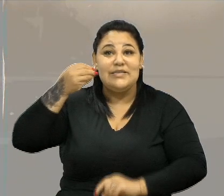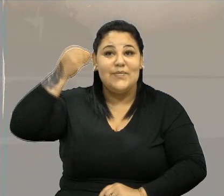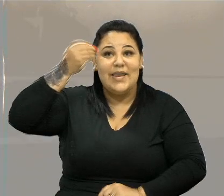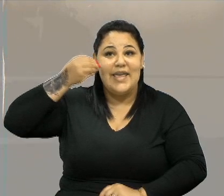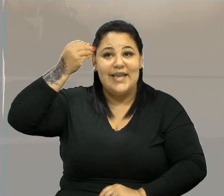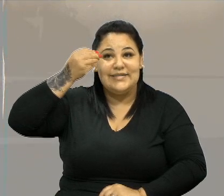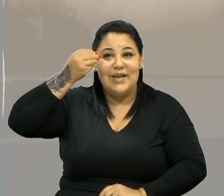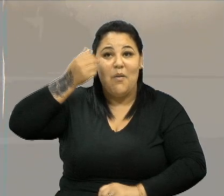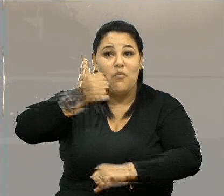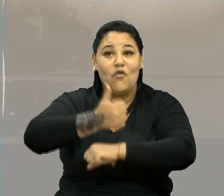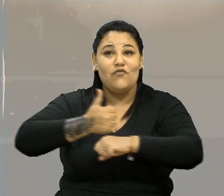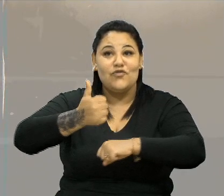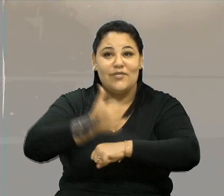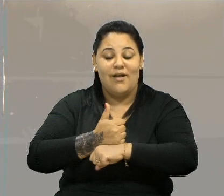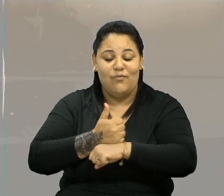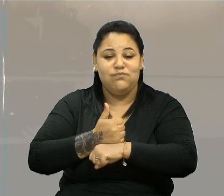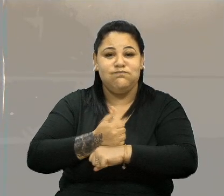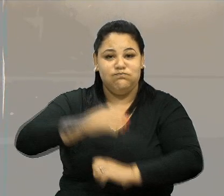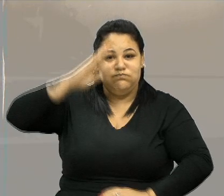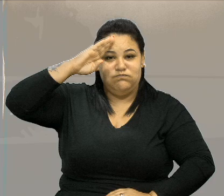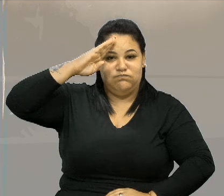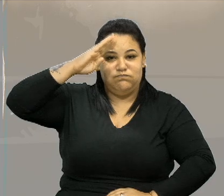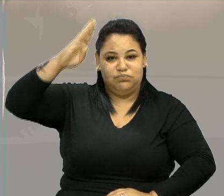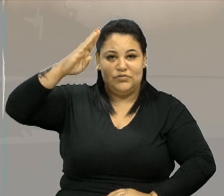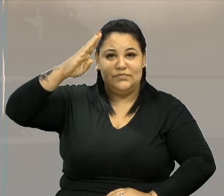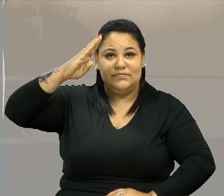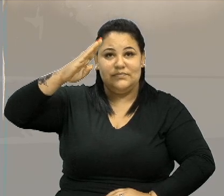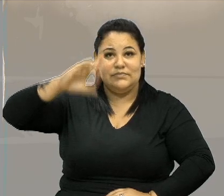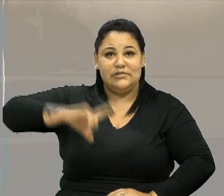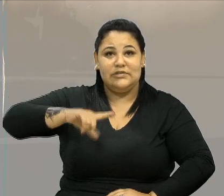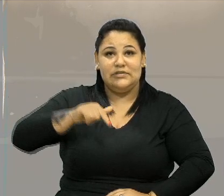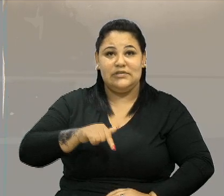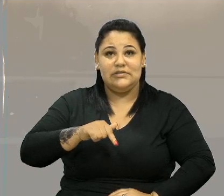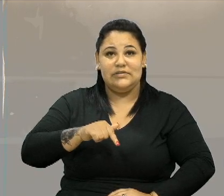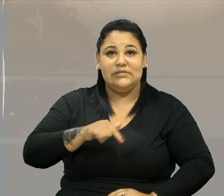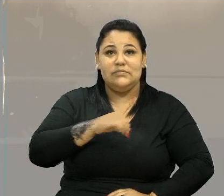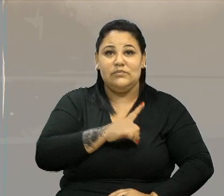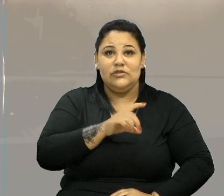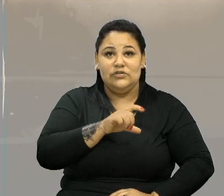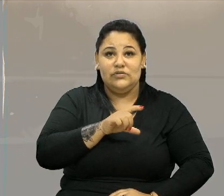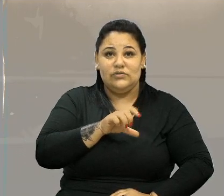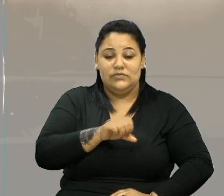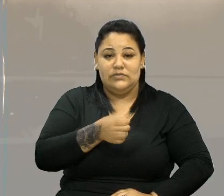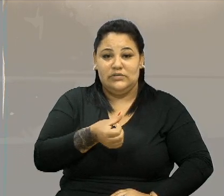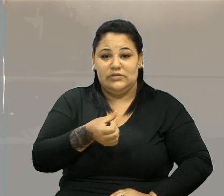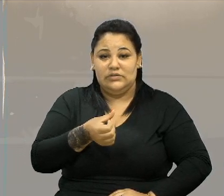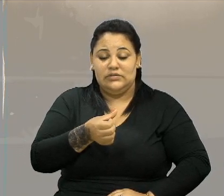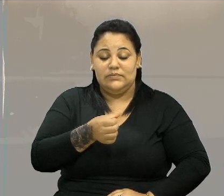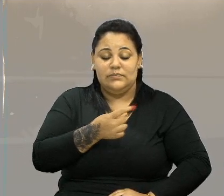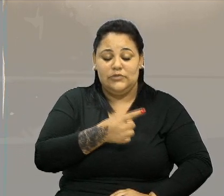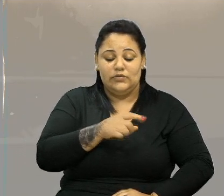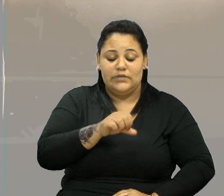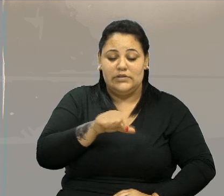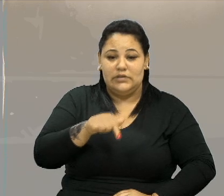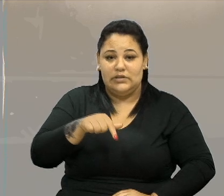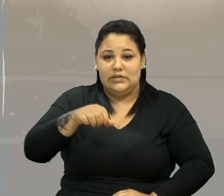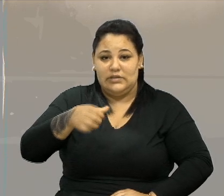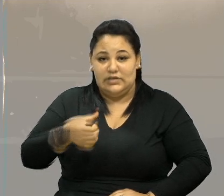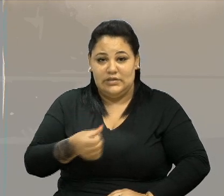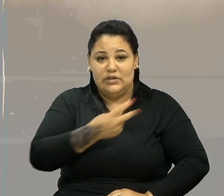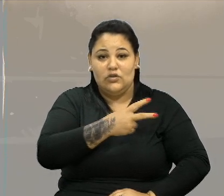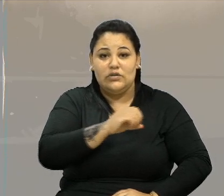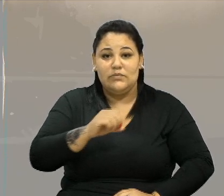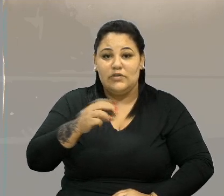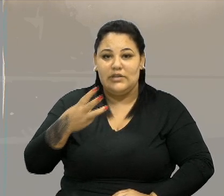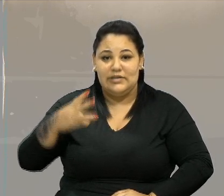profissional como oficial da Brigada Militar de 76 a 2003, como tenente-coronel da